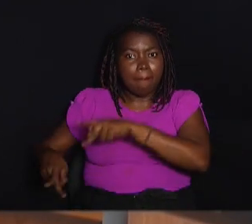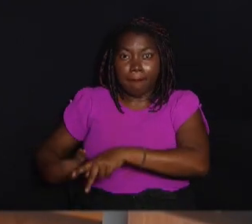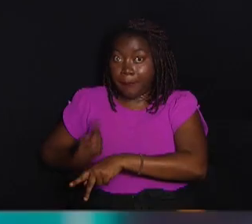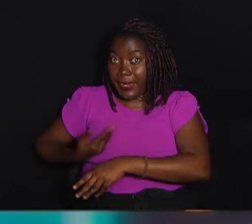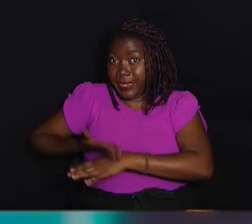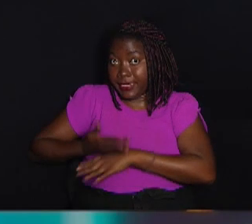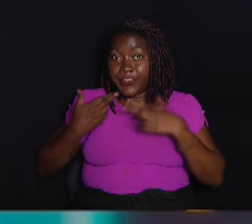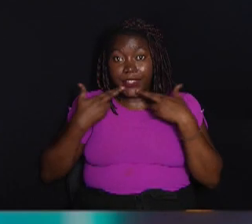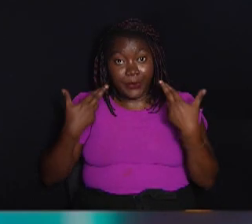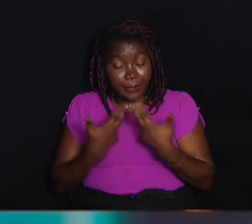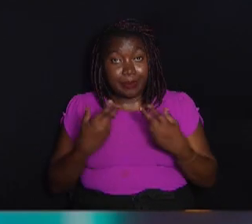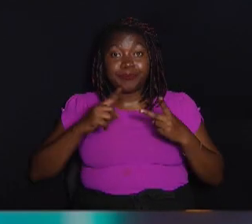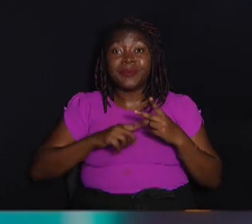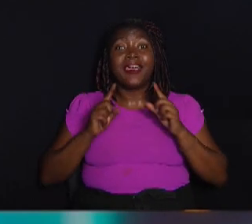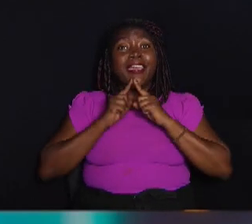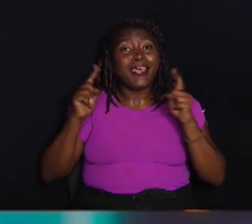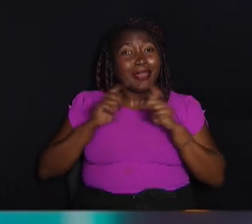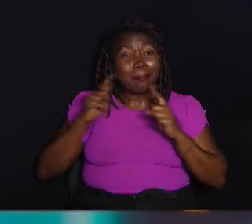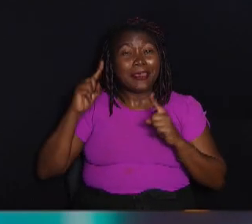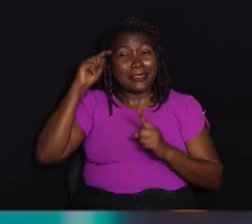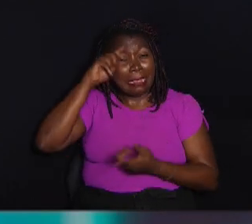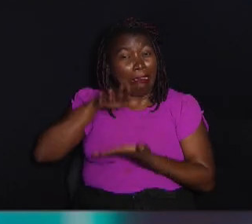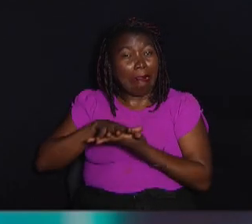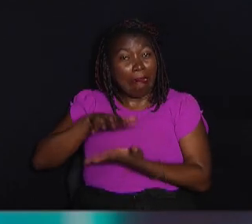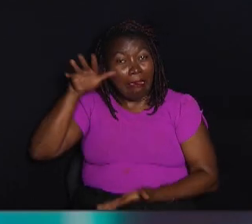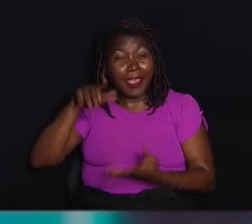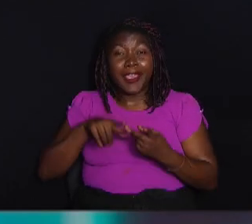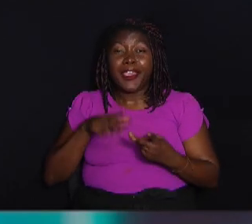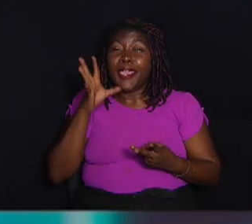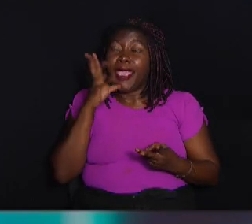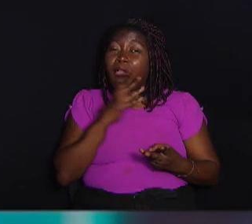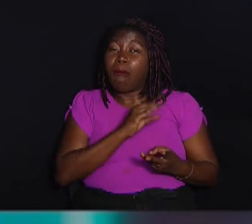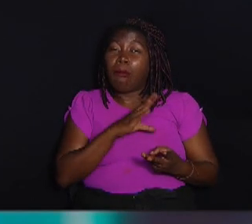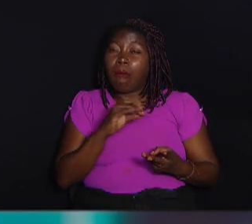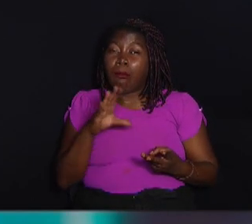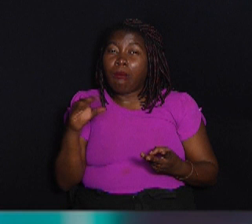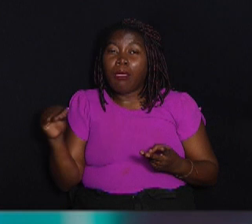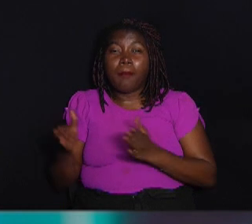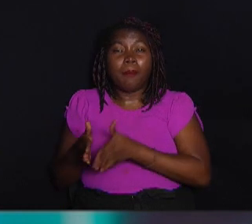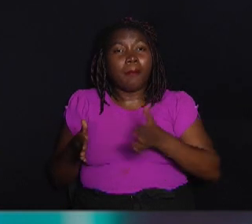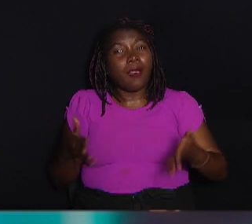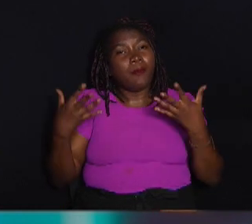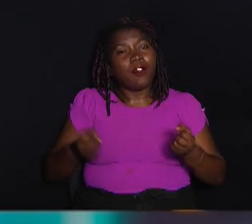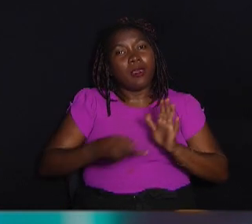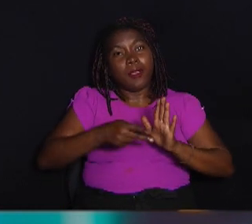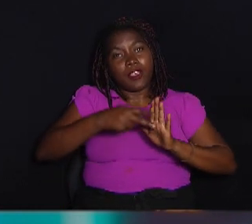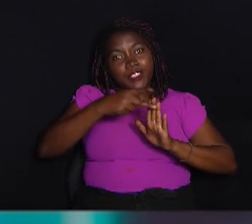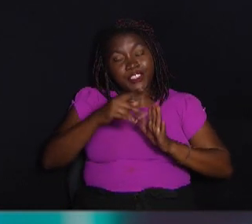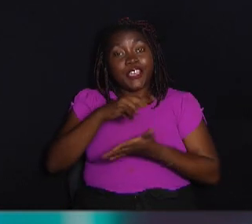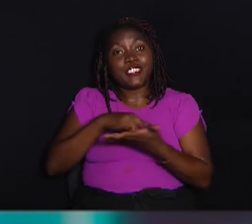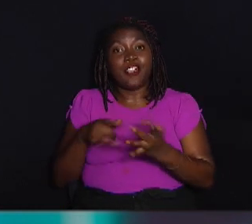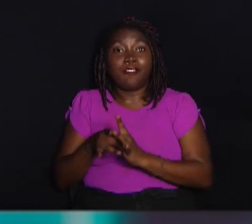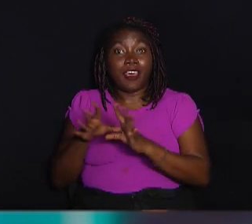reunião reclamações sobre a burocracia e a morosidade do processo de aprovação de projetos e alvarás entre os